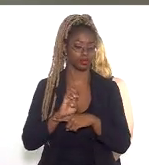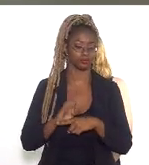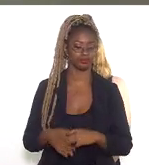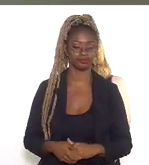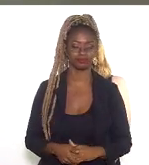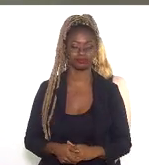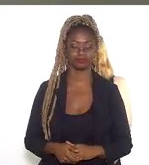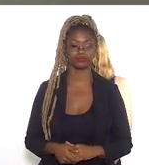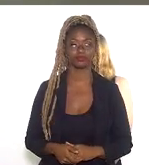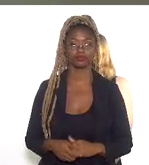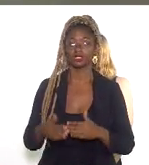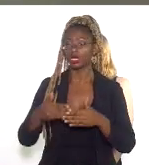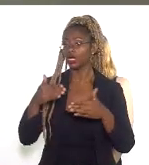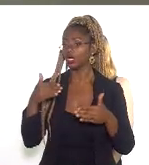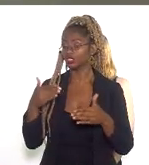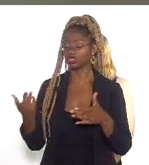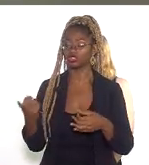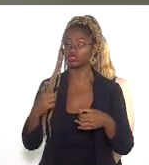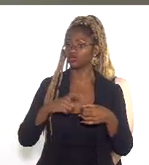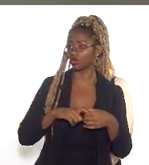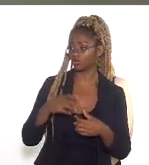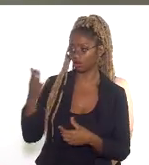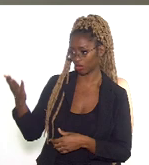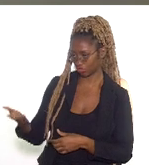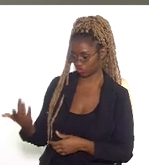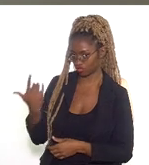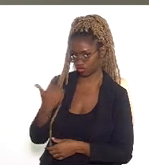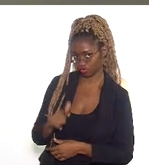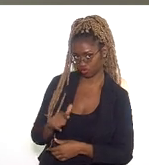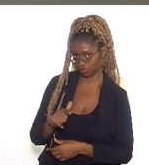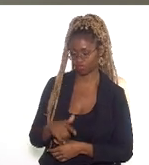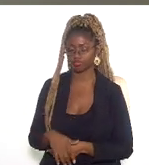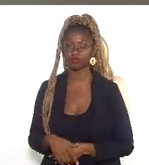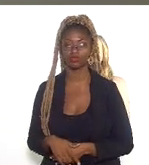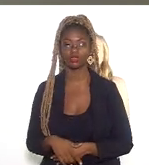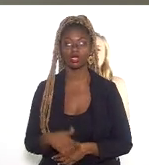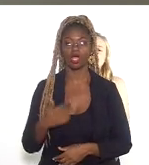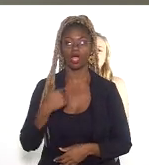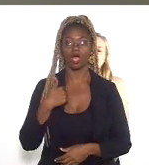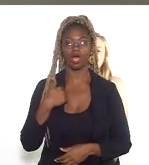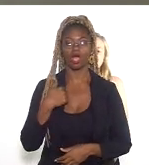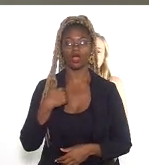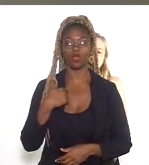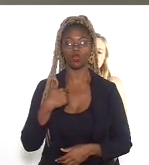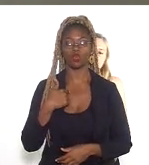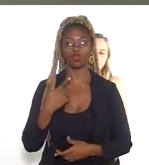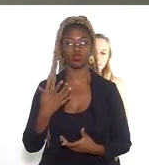de voltar à assessoria novamente, eu vou